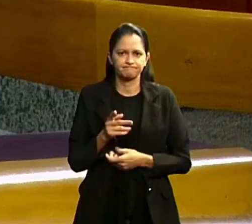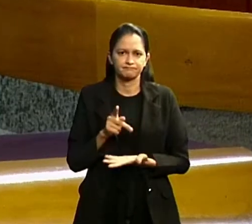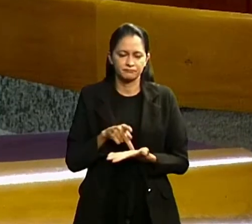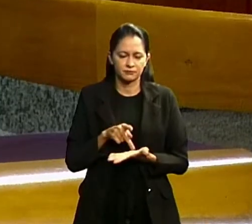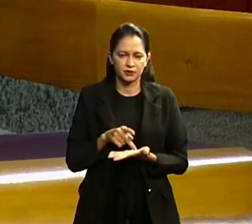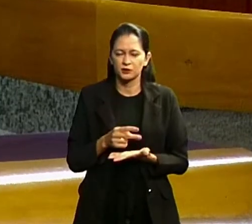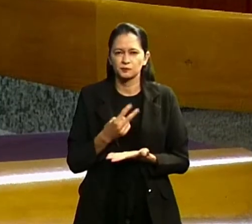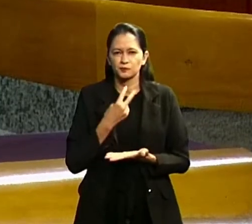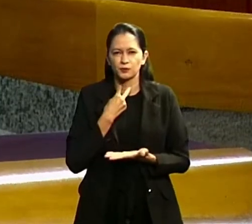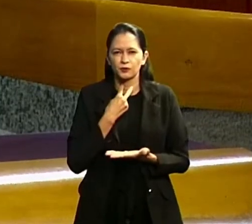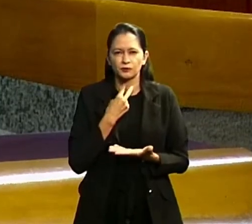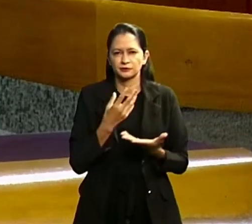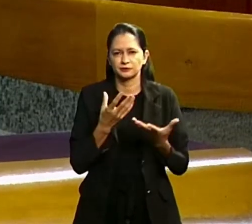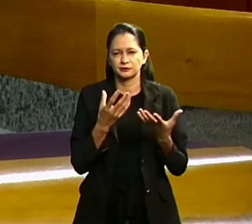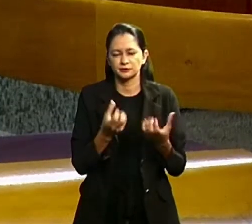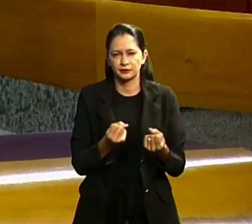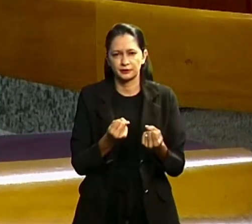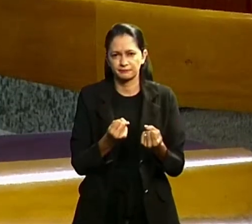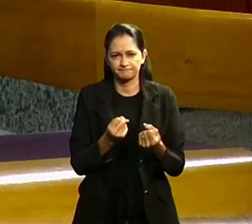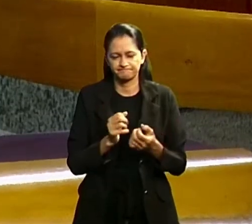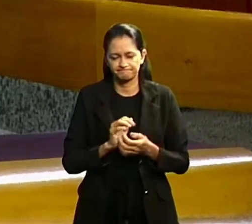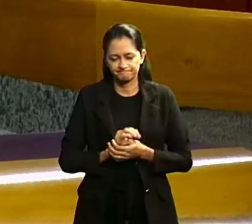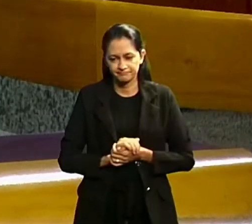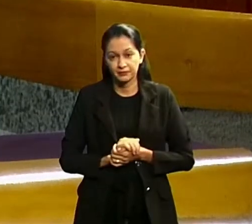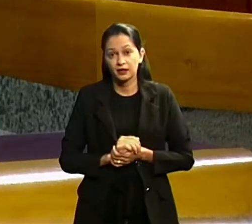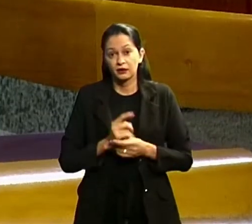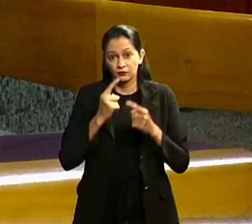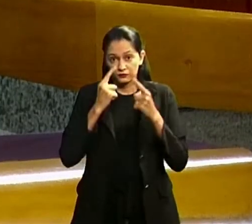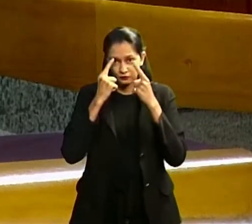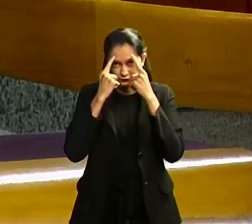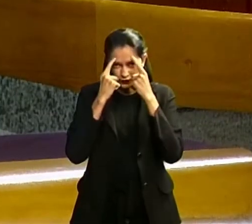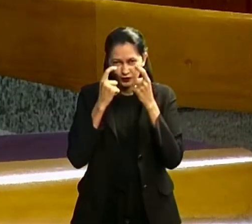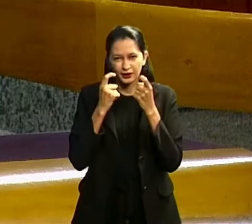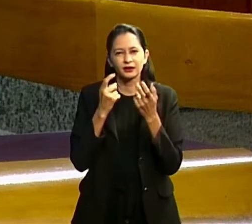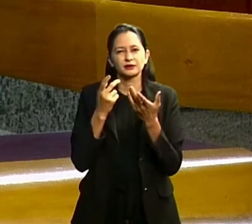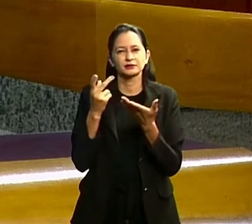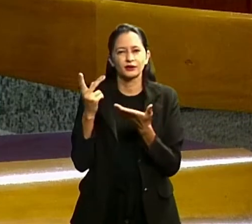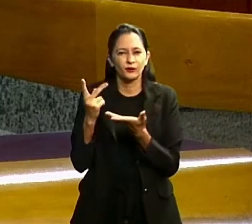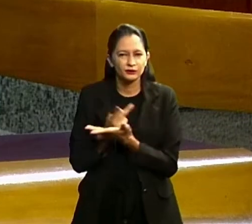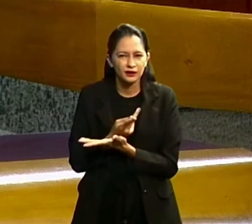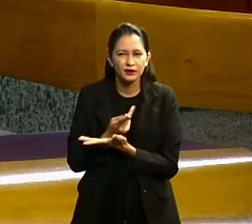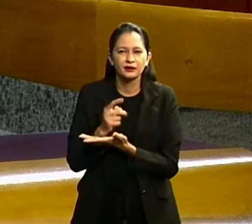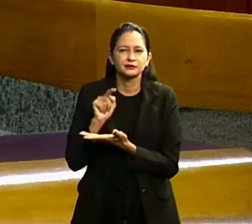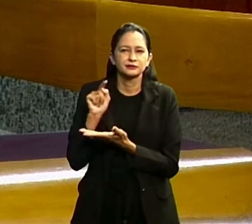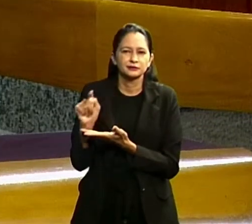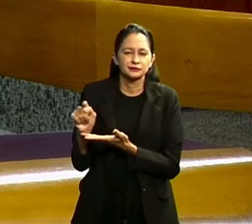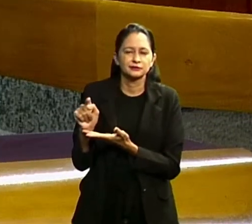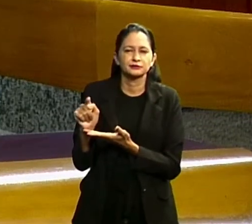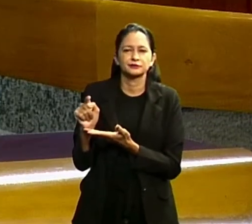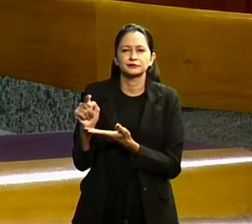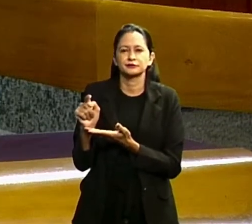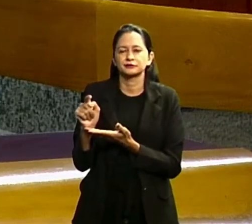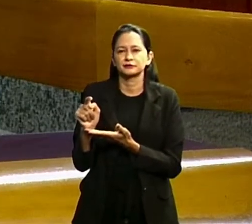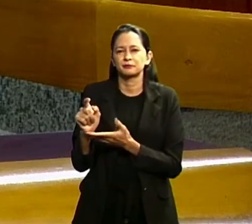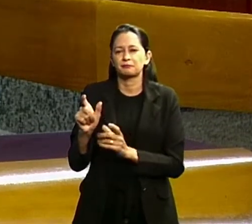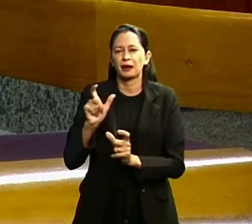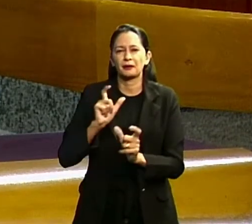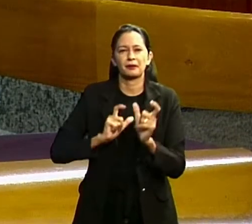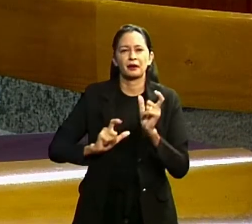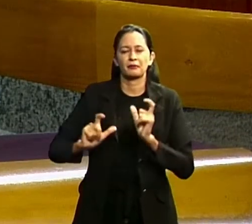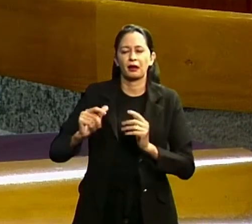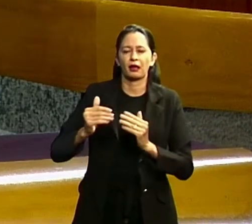Hoje, nós não podemos mais permitir que violências como essa, violências, agressões